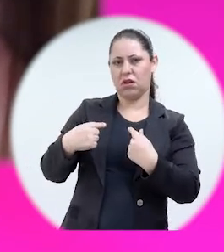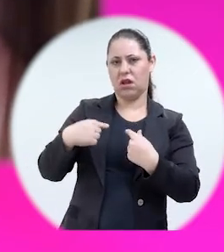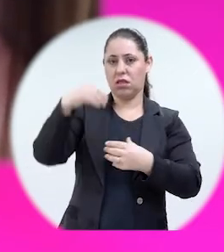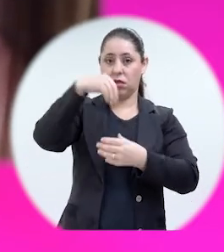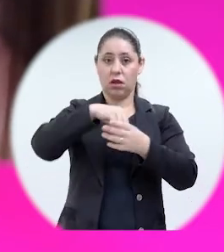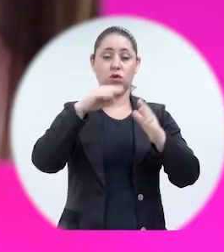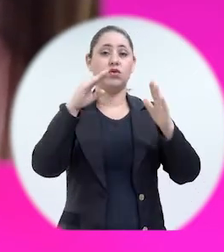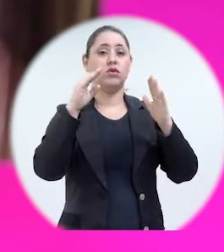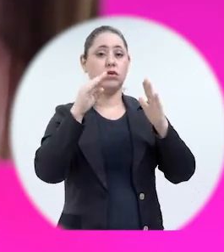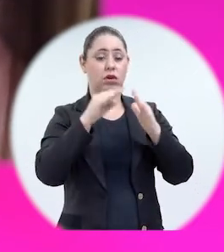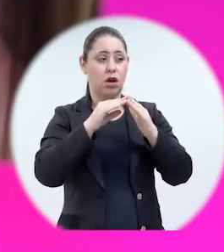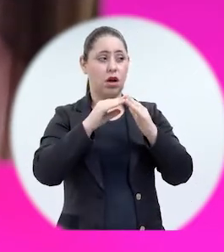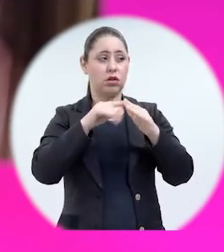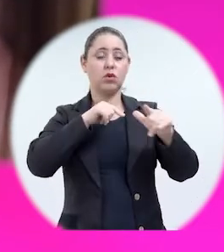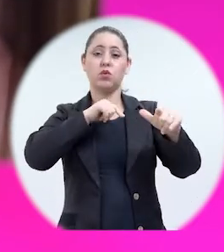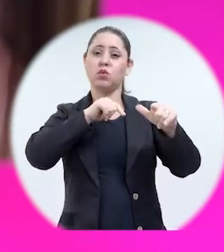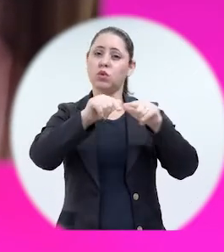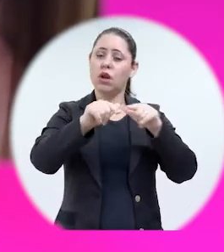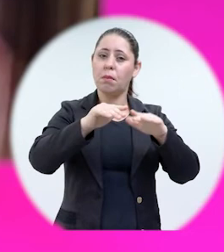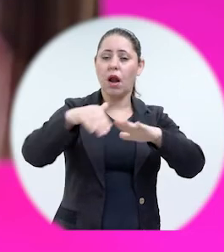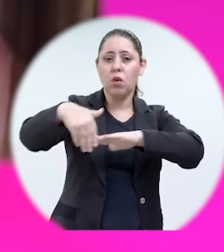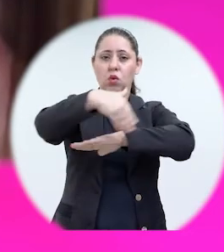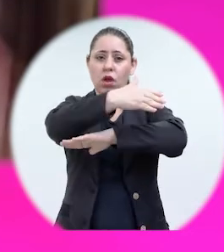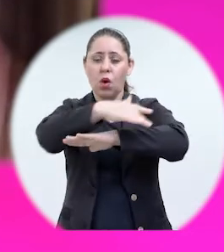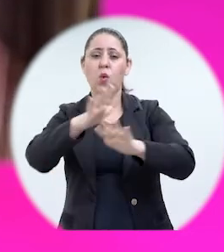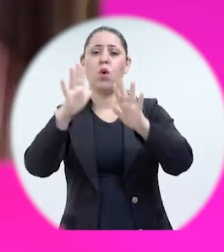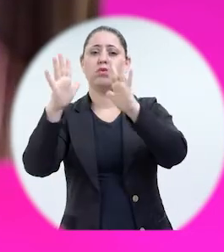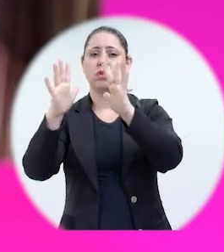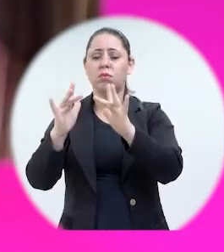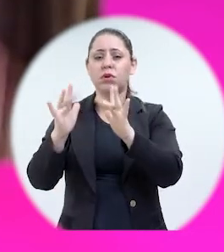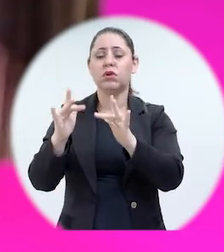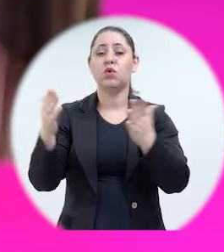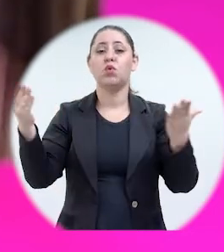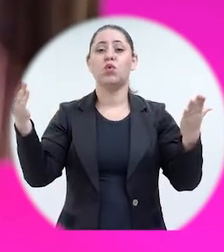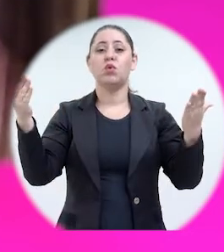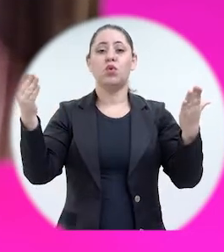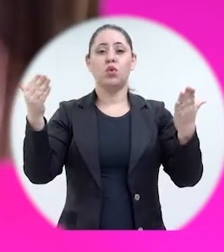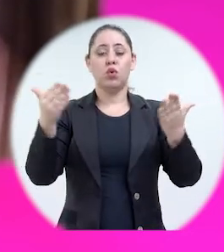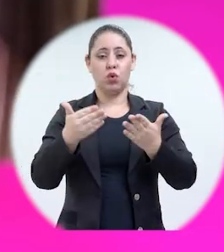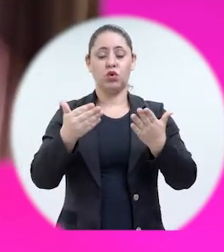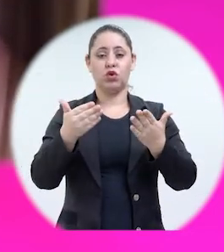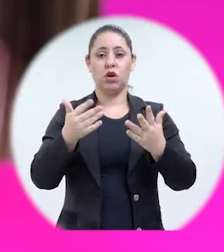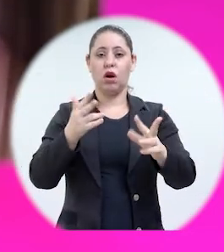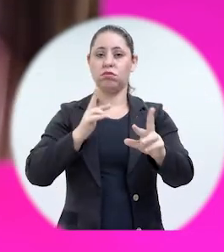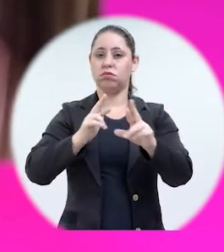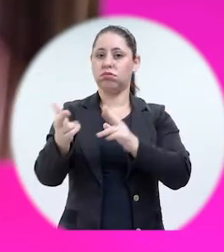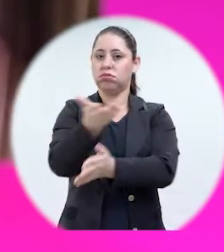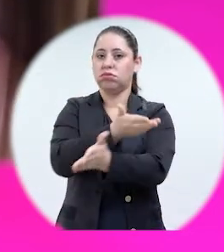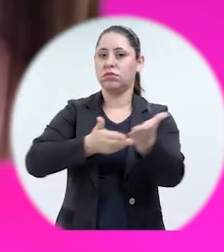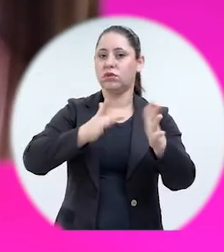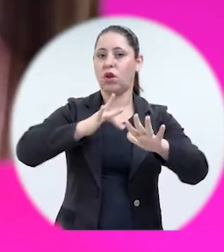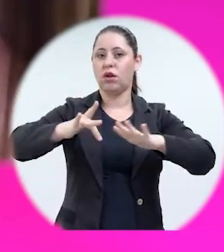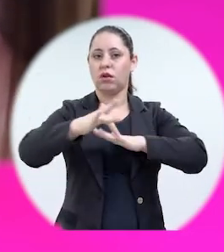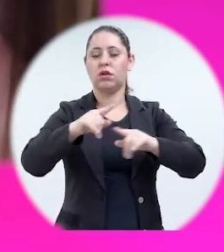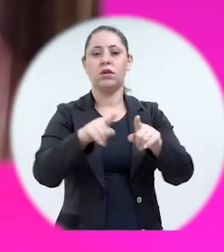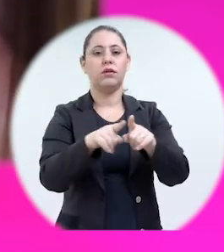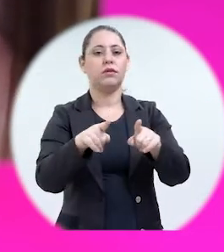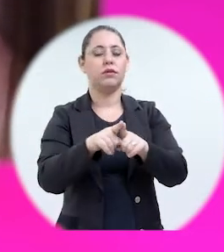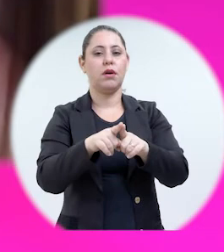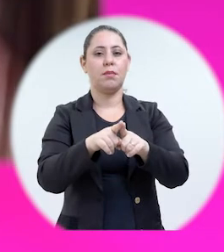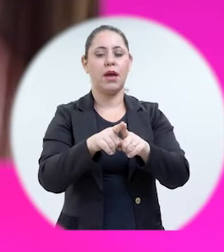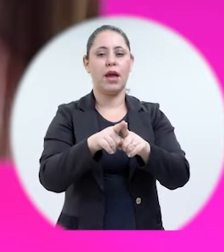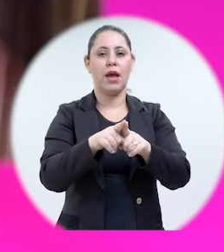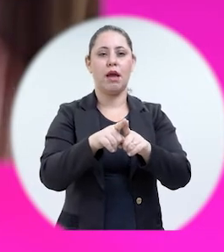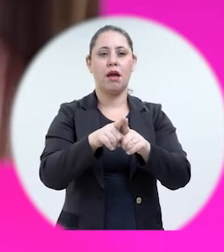aquele tratamento dentro de casa, tratamento no trabalho, na rua, por namorado. Hoje em dia, no convívio das redes sociais,